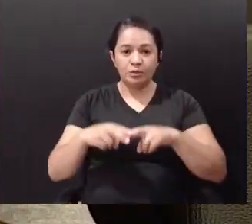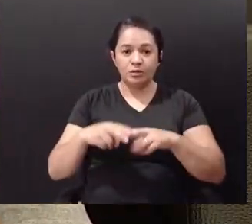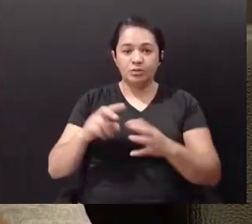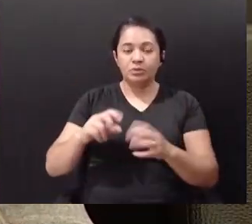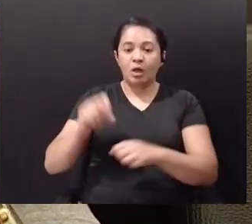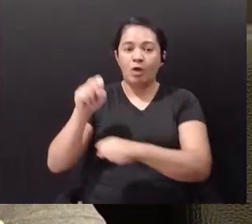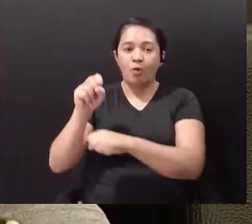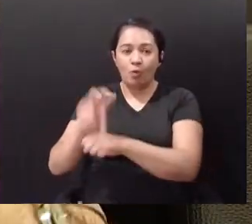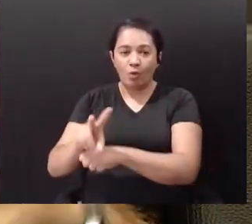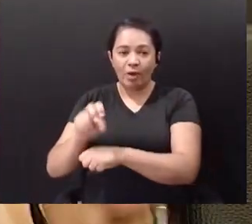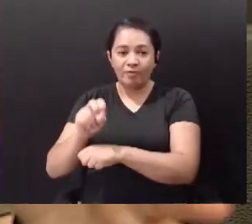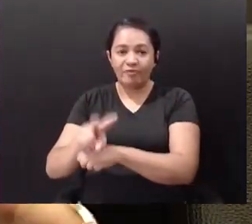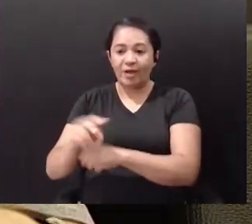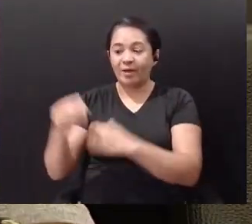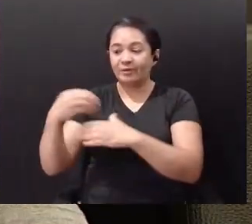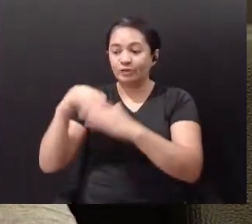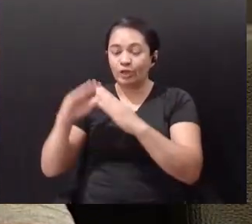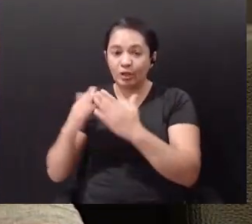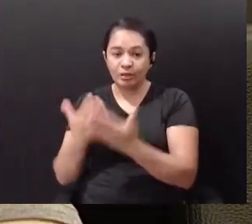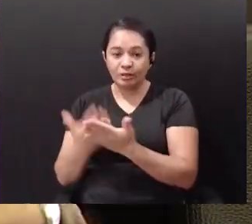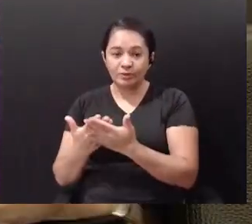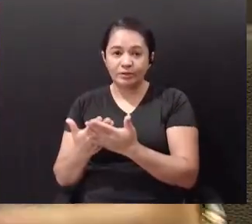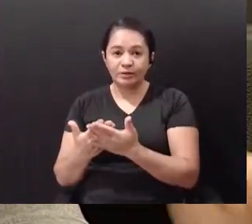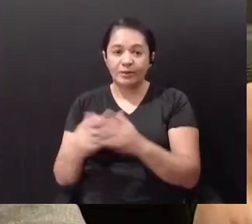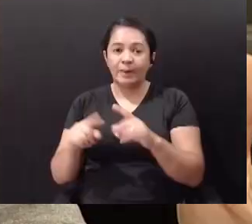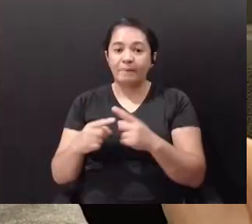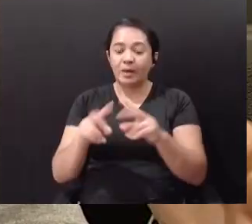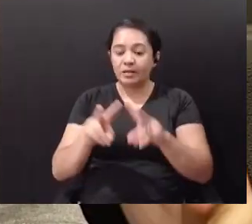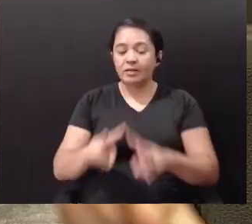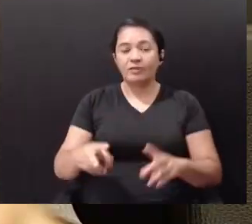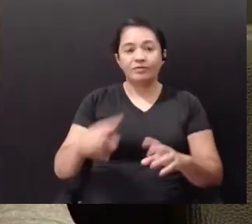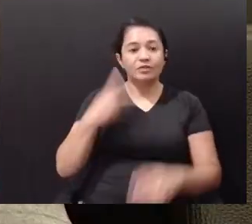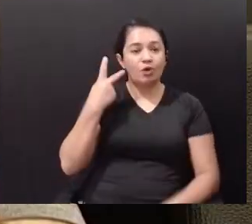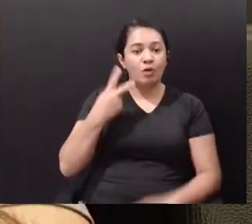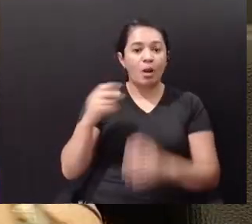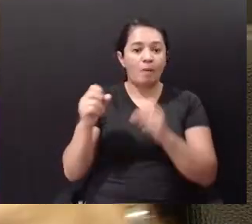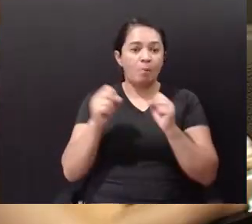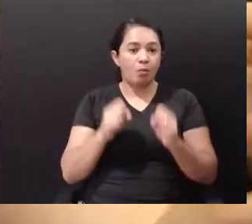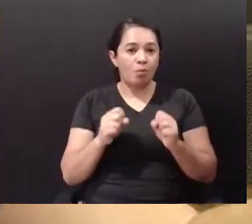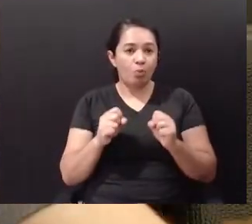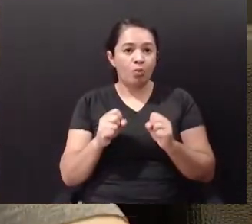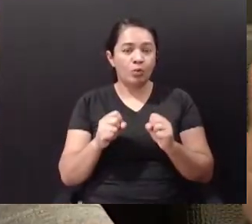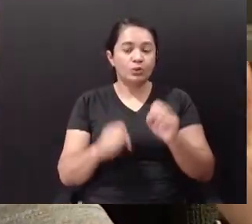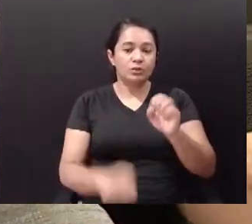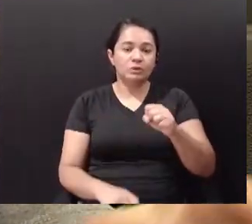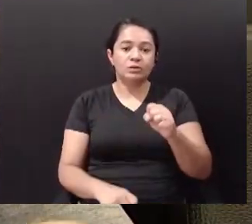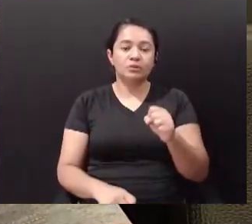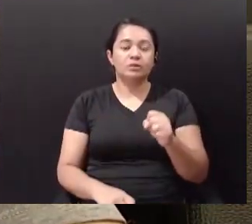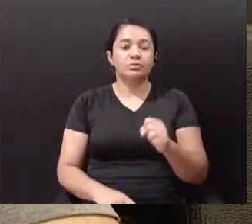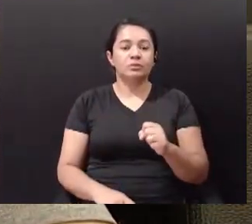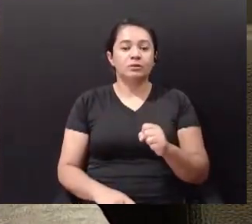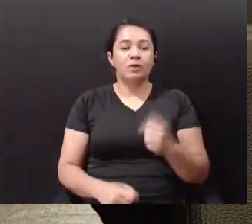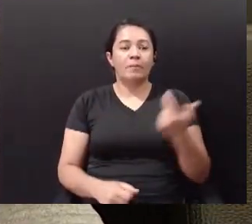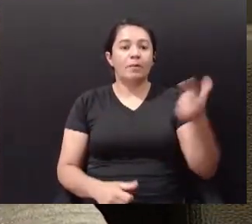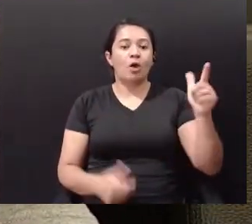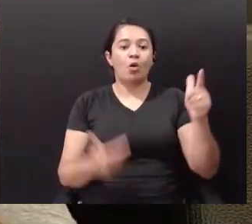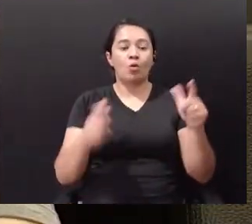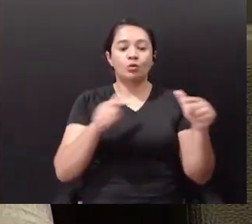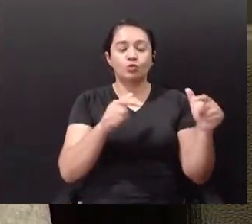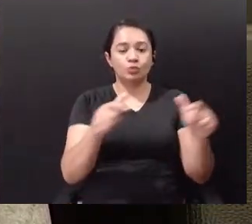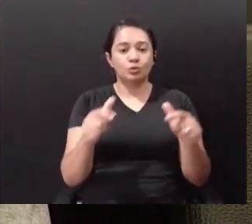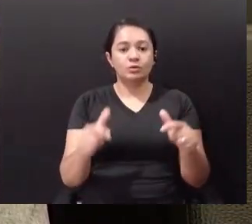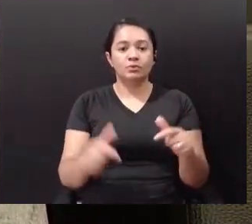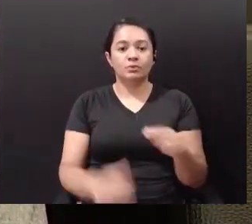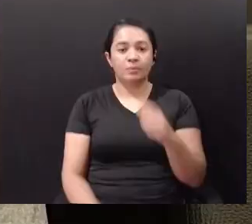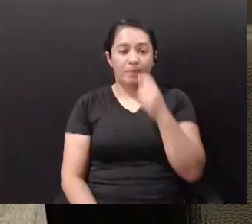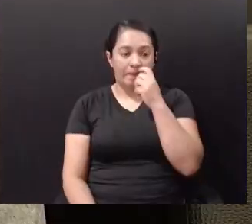ali, mas que, na visão destes vereadores, pode ter sim, repercussões para outros espaços, e aí inclusive fica